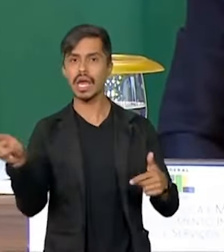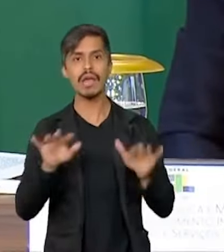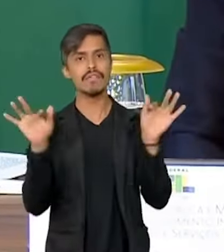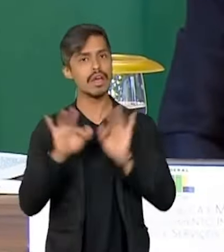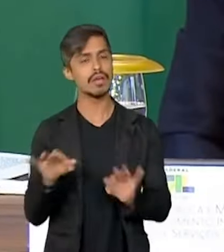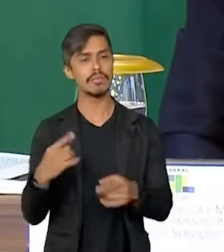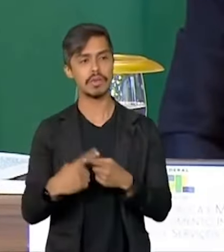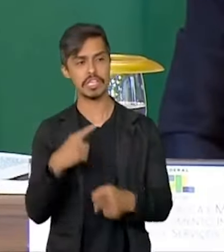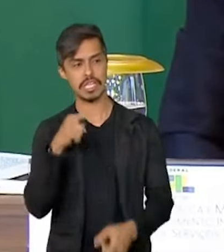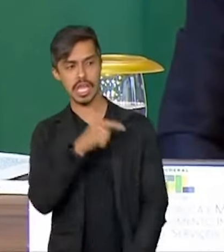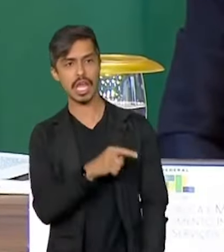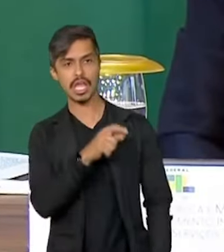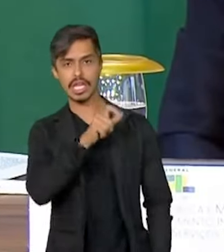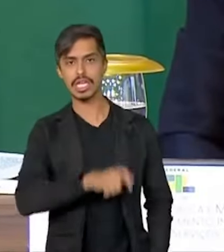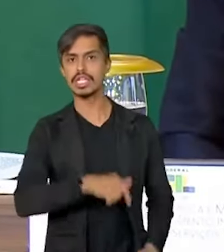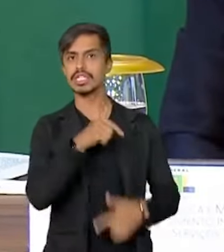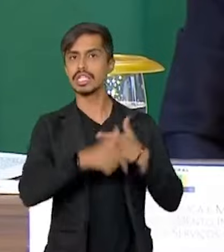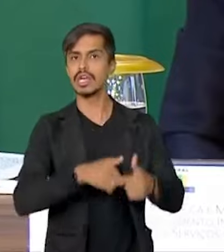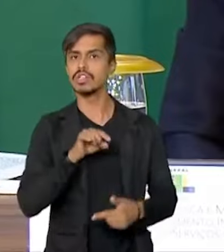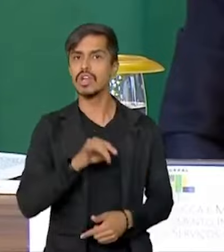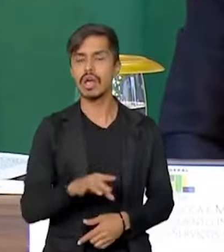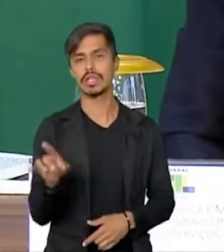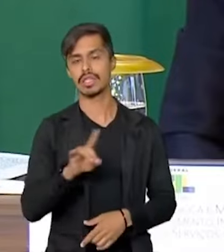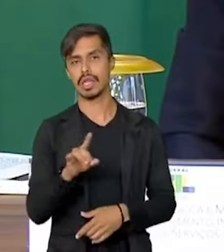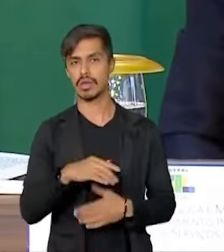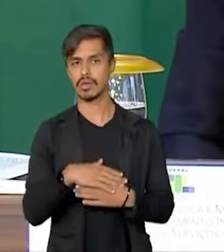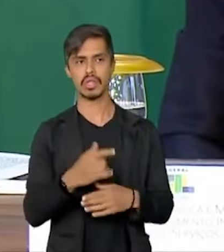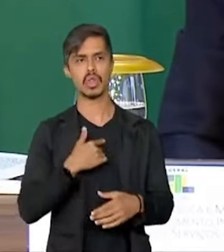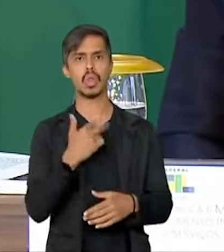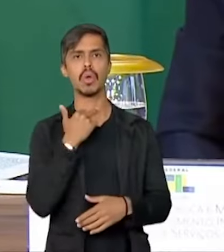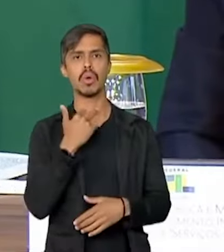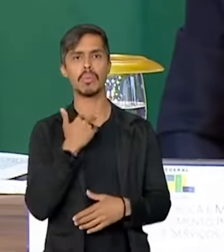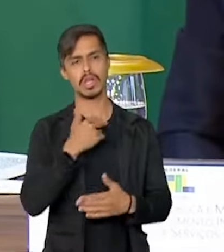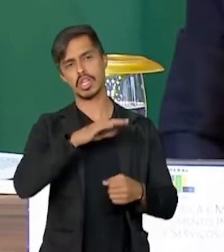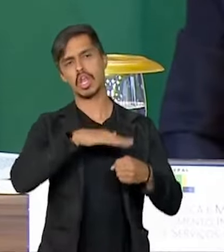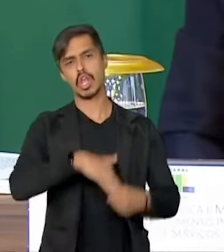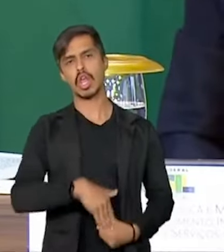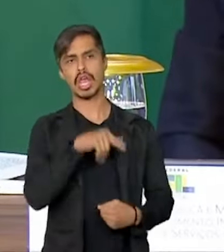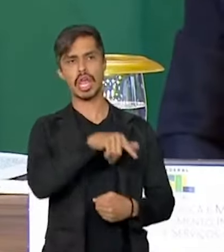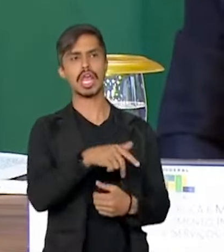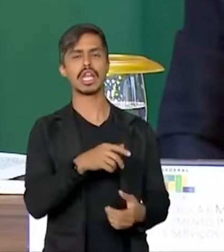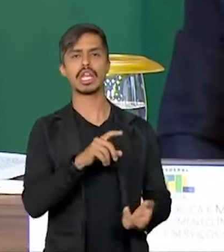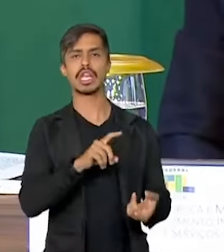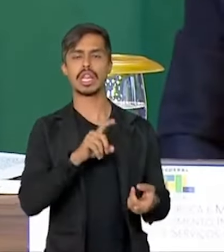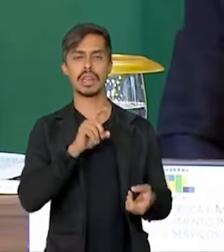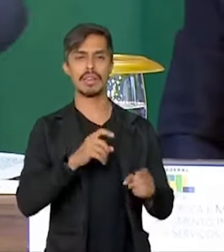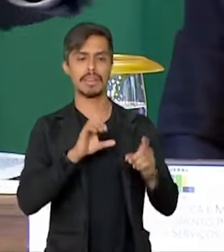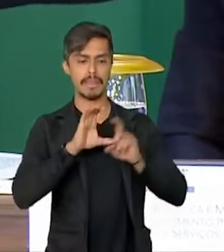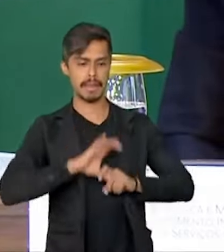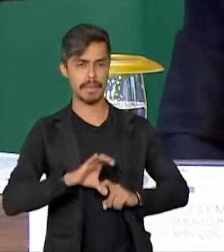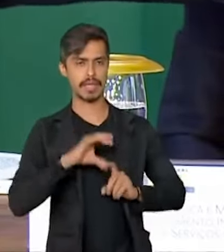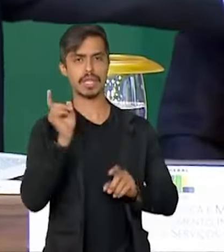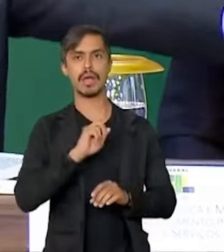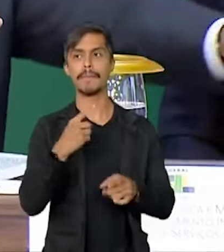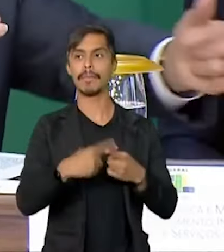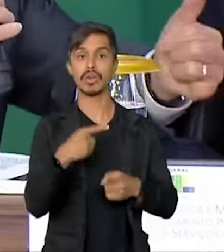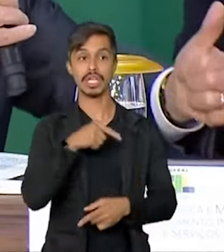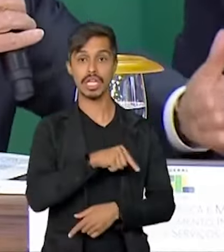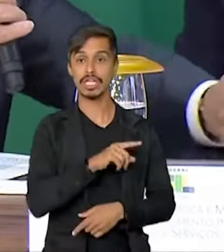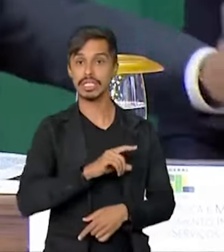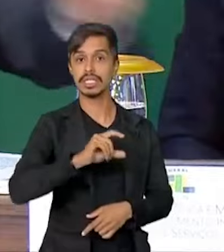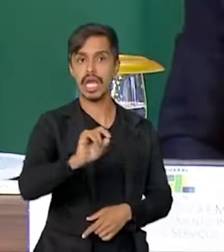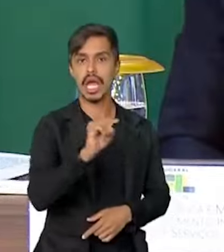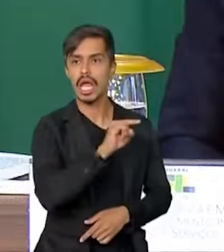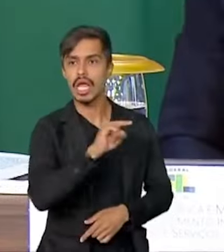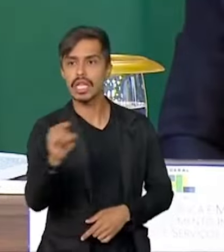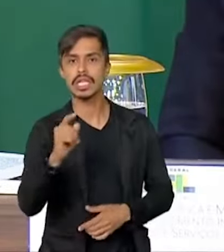cara, ele não é só trabalhador, eu não tenho que tratá-lo como meu subordinado. Porque quando ele sair daqui, ele vai numa loja